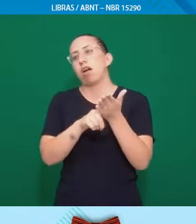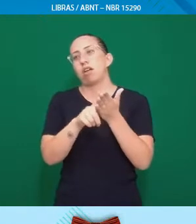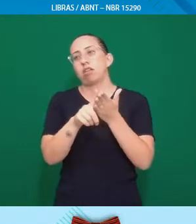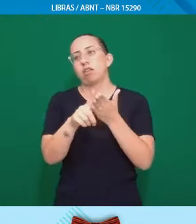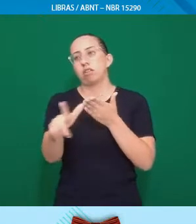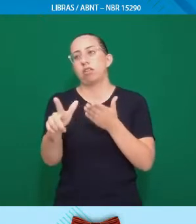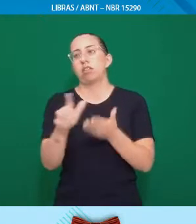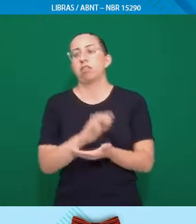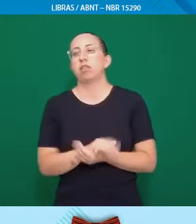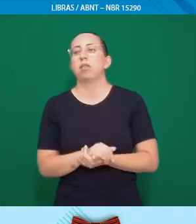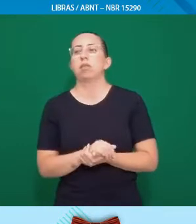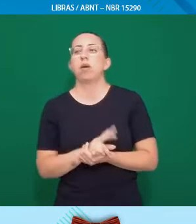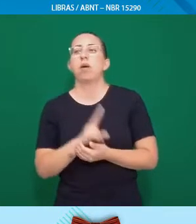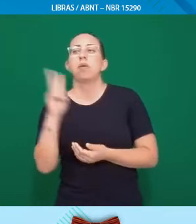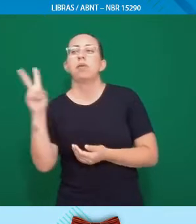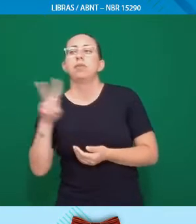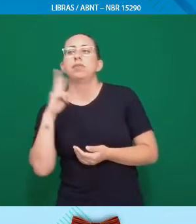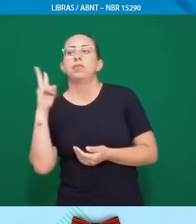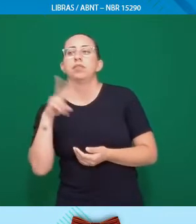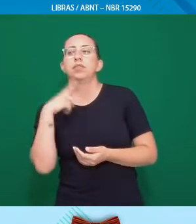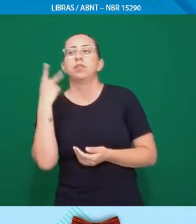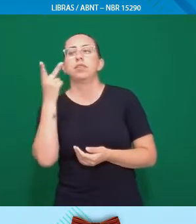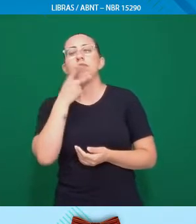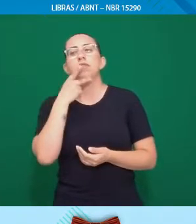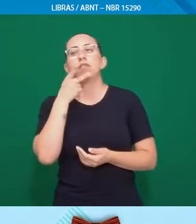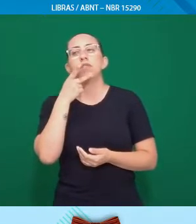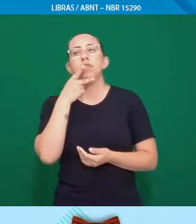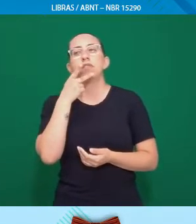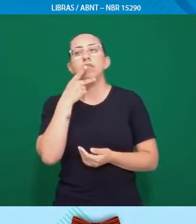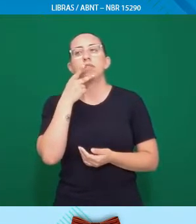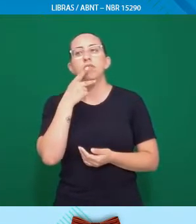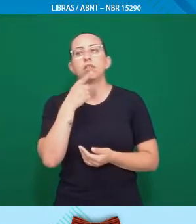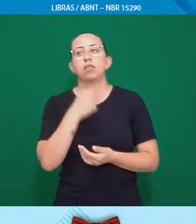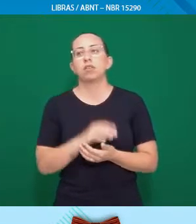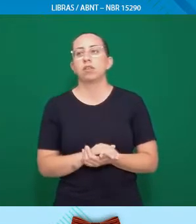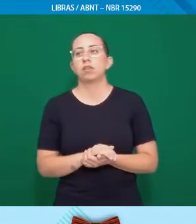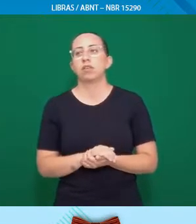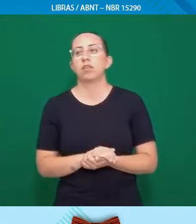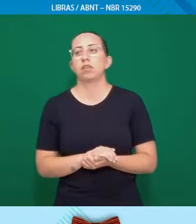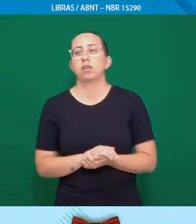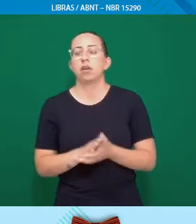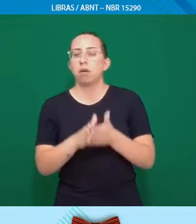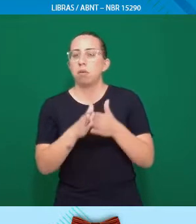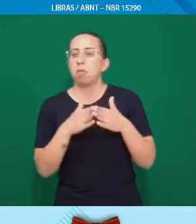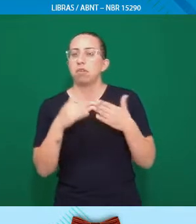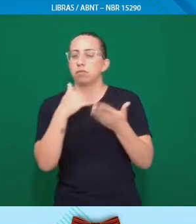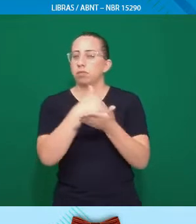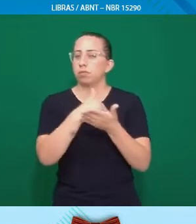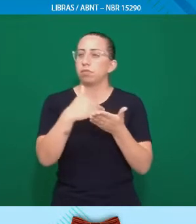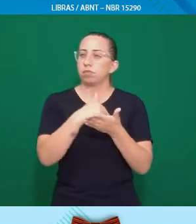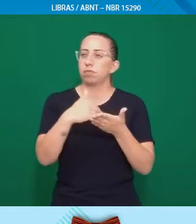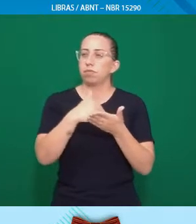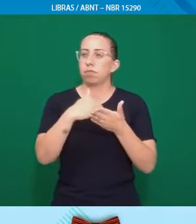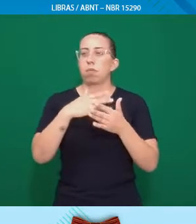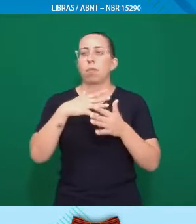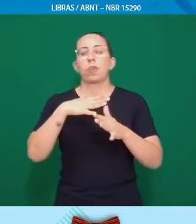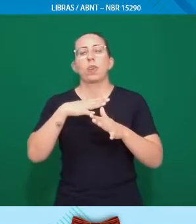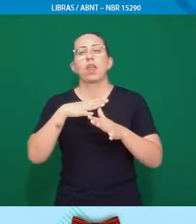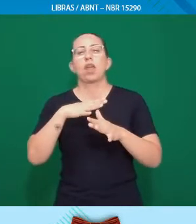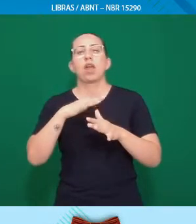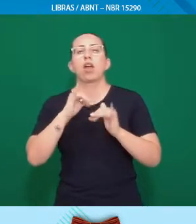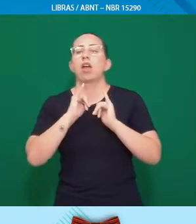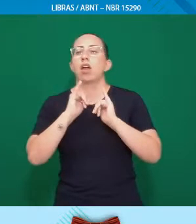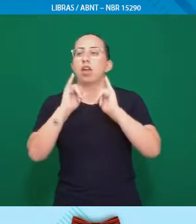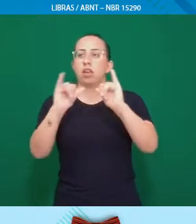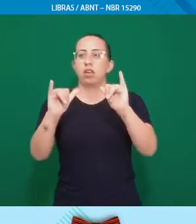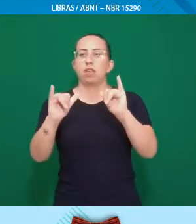se investir em lixeiras o vereador Garcia e Rodrigo Pedroso de cação 488c 21 solicitar ao órgão competente que oficias